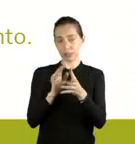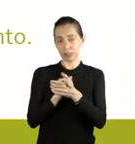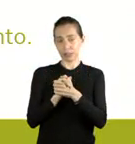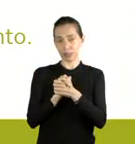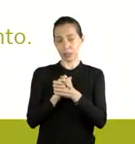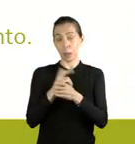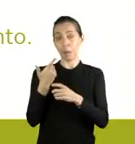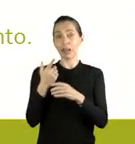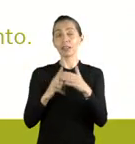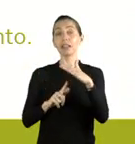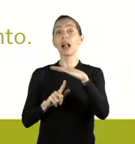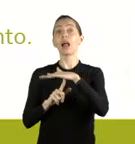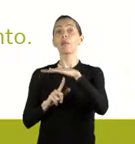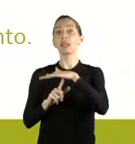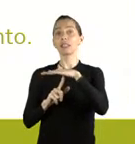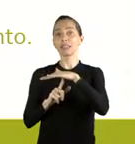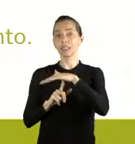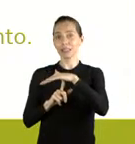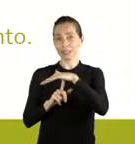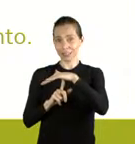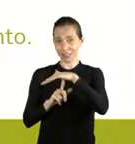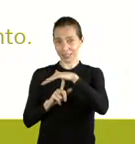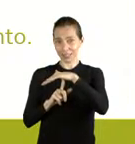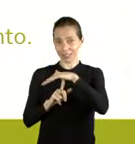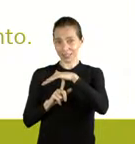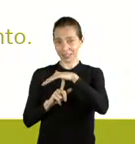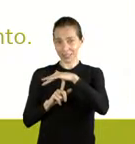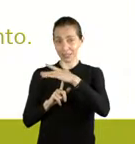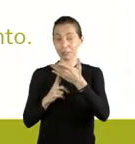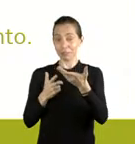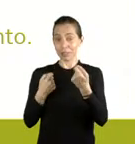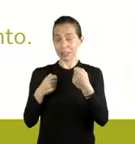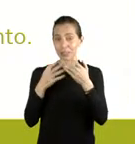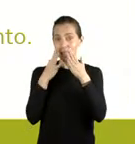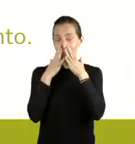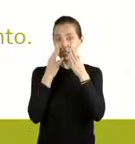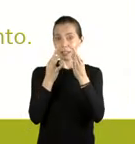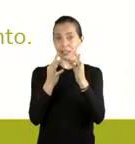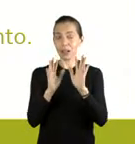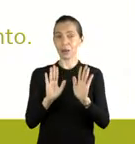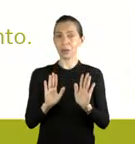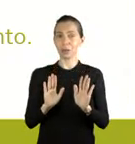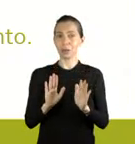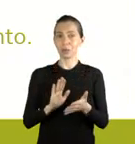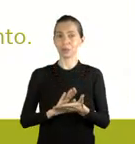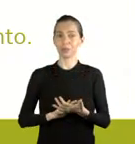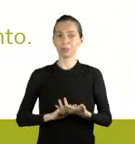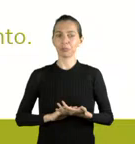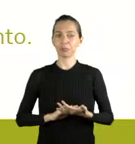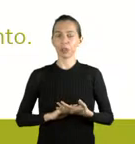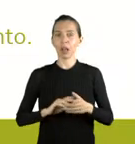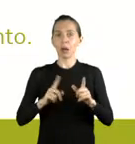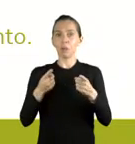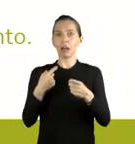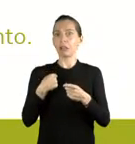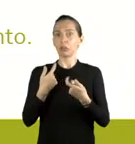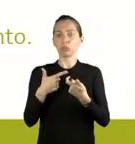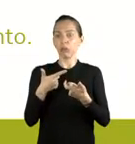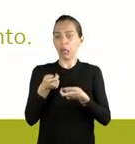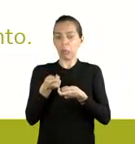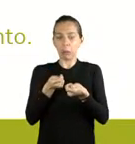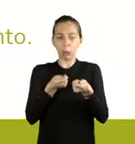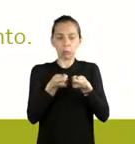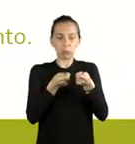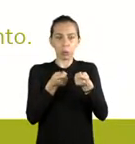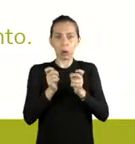seu limite pode estourar numa dessa, né? Mas, ah, meu Deus, eu não tenho como controlar, eu posso fazer isso